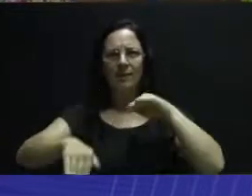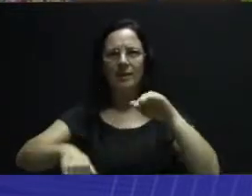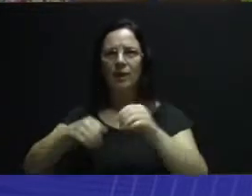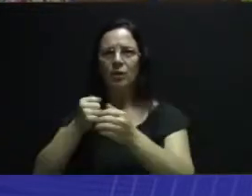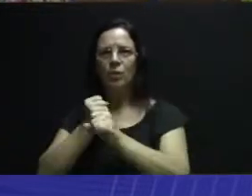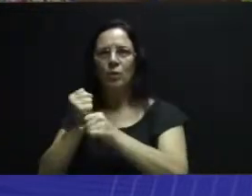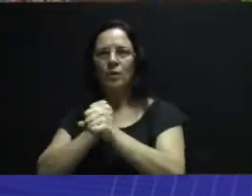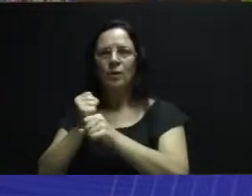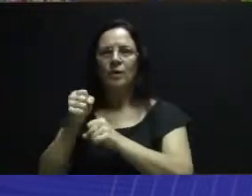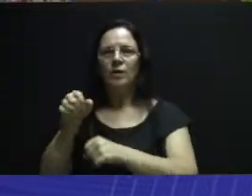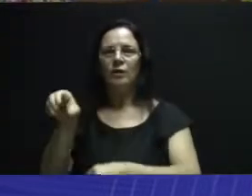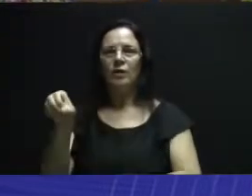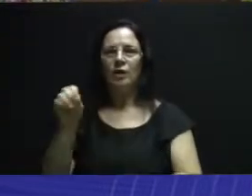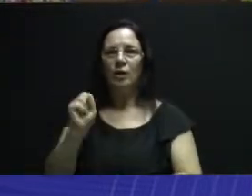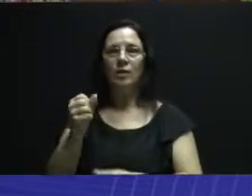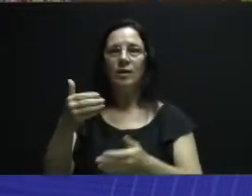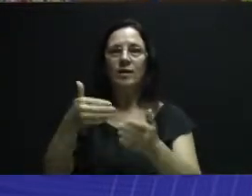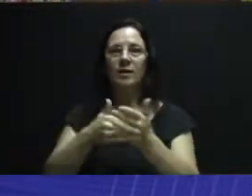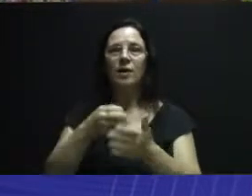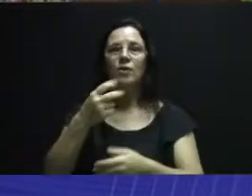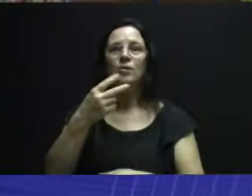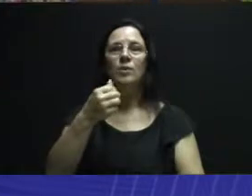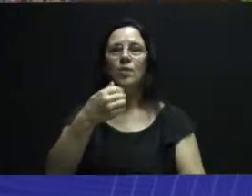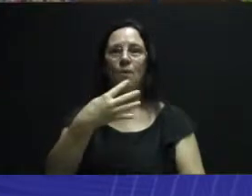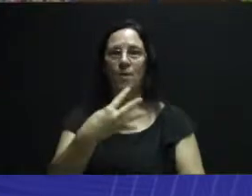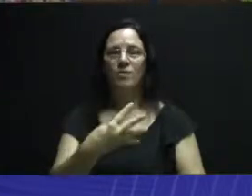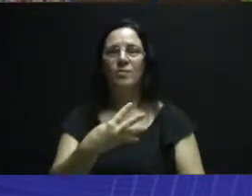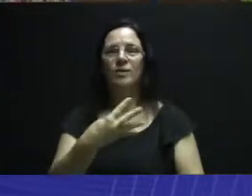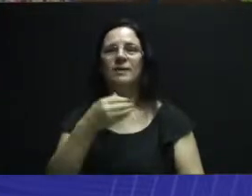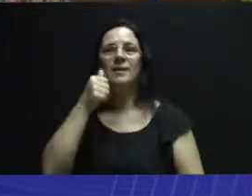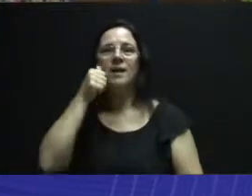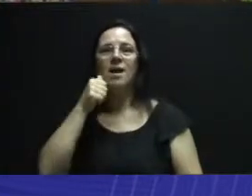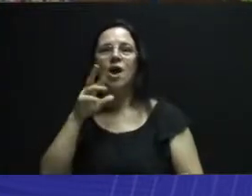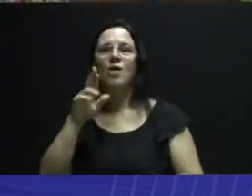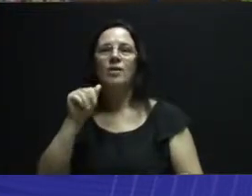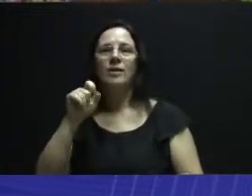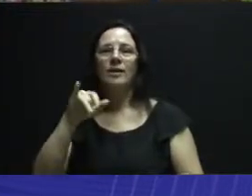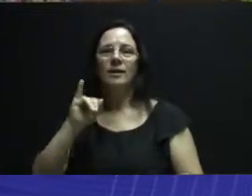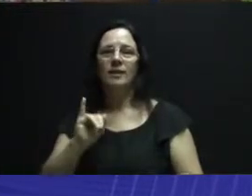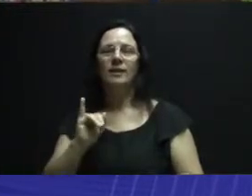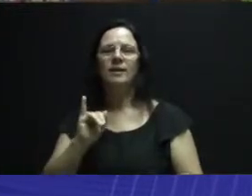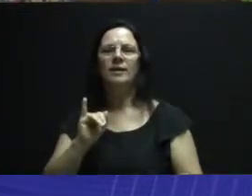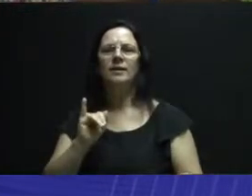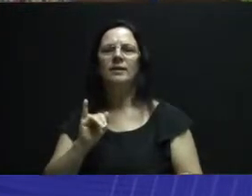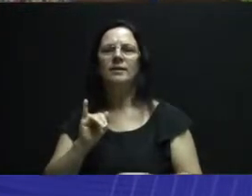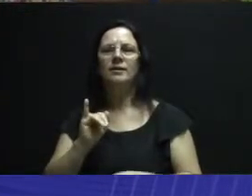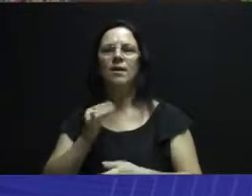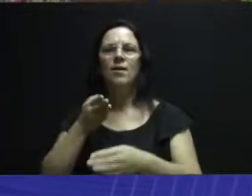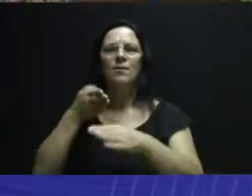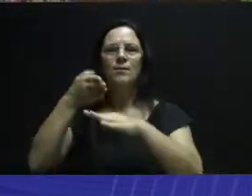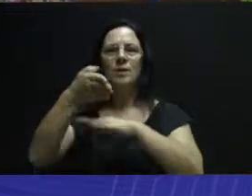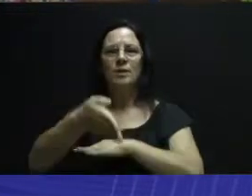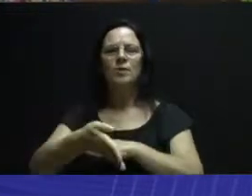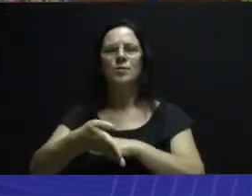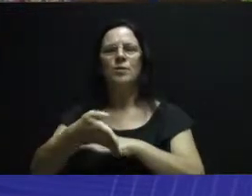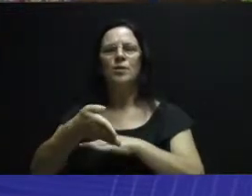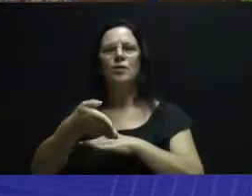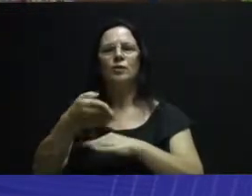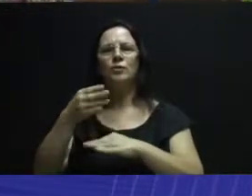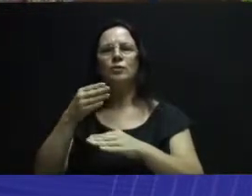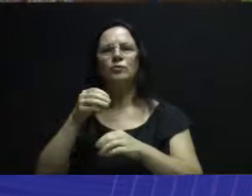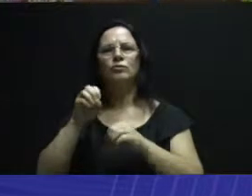até 2014. Roseli fez parte do corpo docente de educação física do município